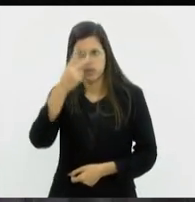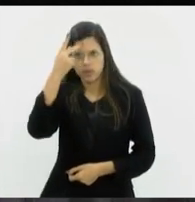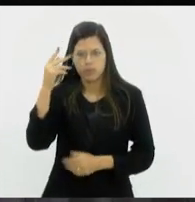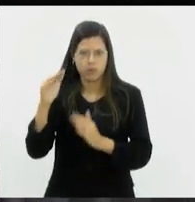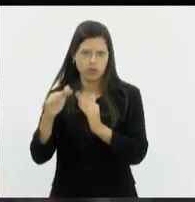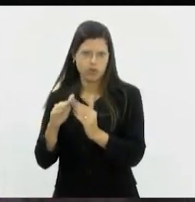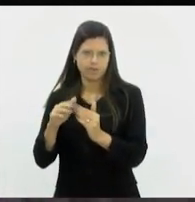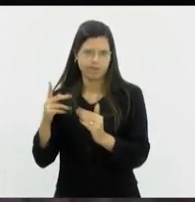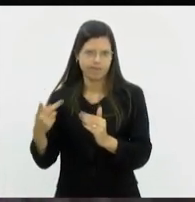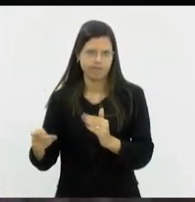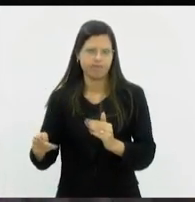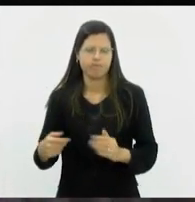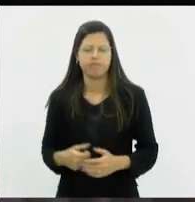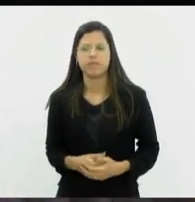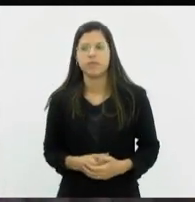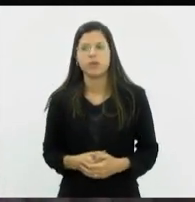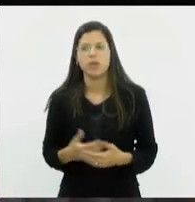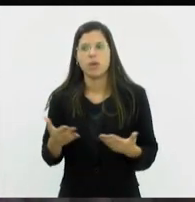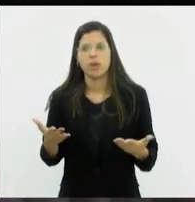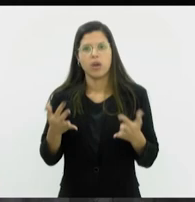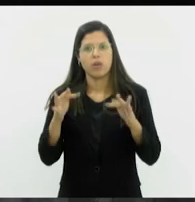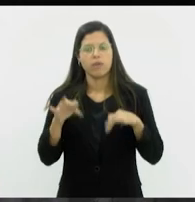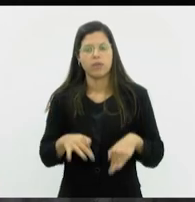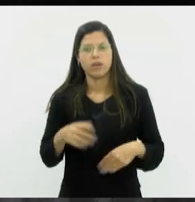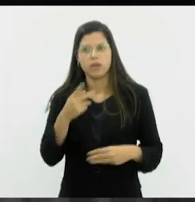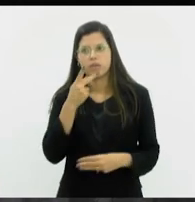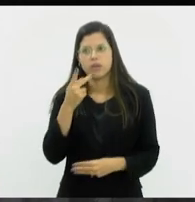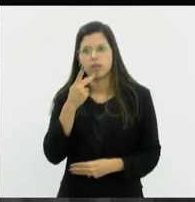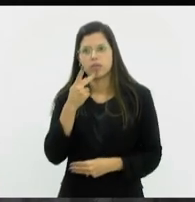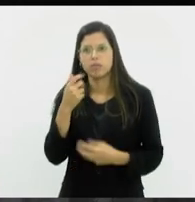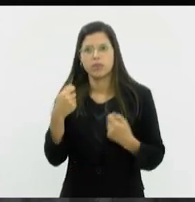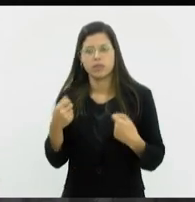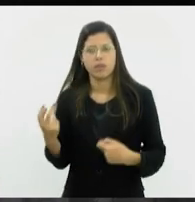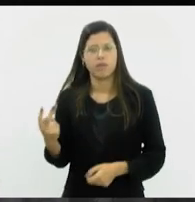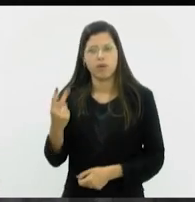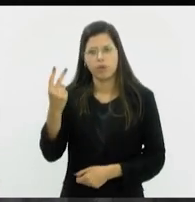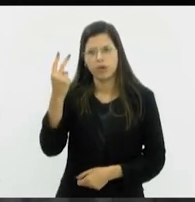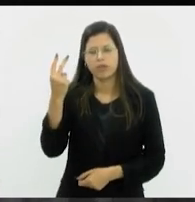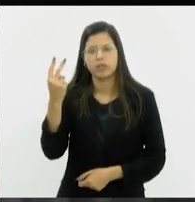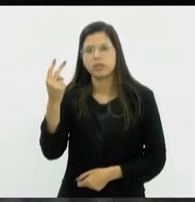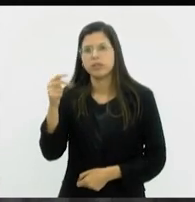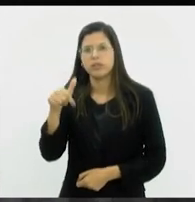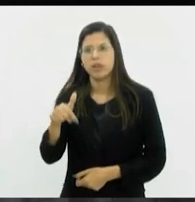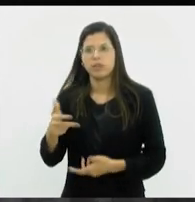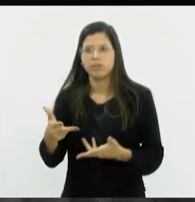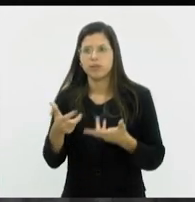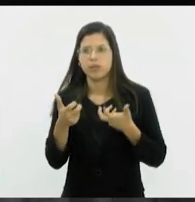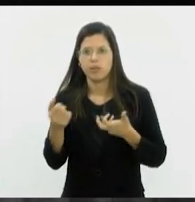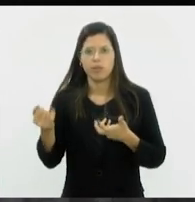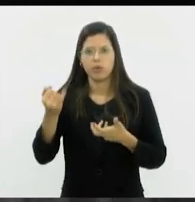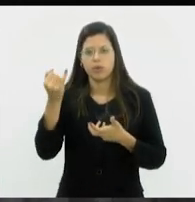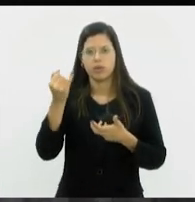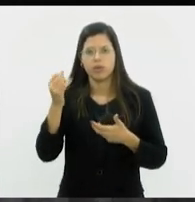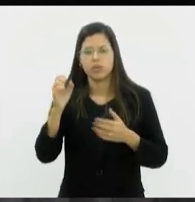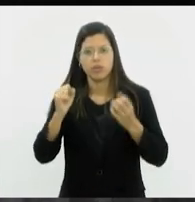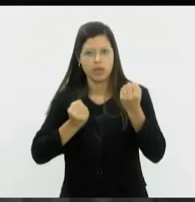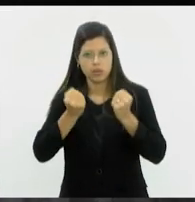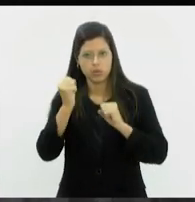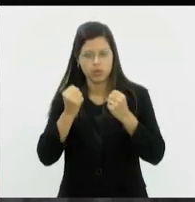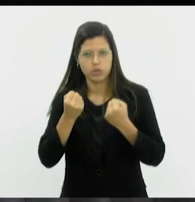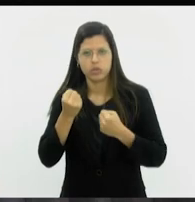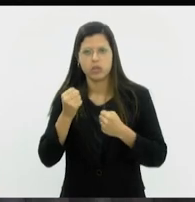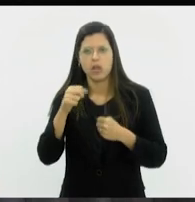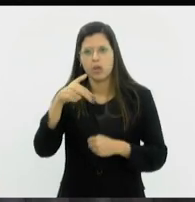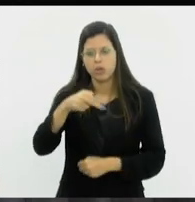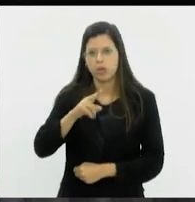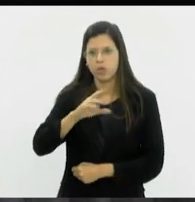Quero concluir aqui dizendo que é imprescindível reconhecer e valorizar a importância das indústrias nucleares do Brasil, não